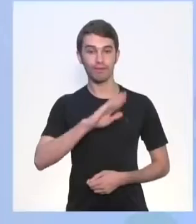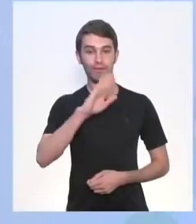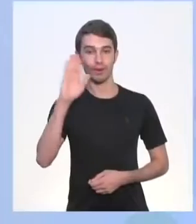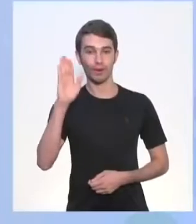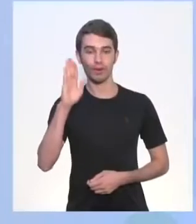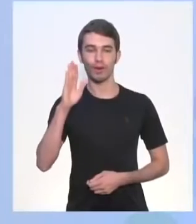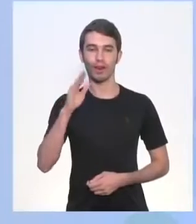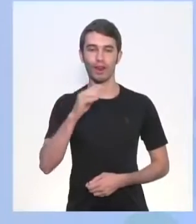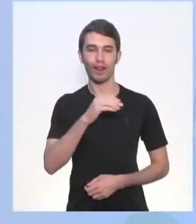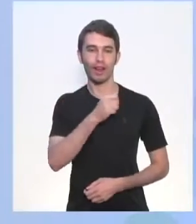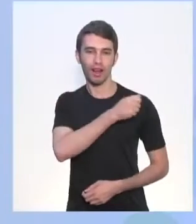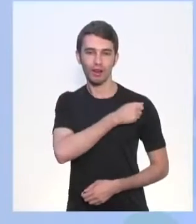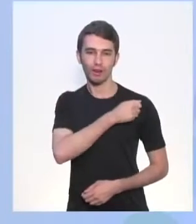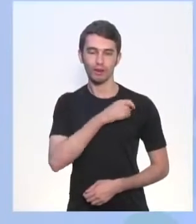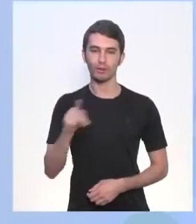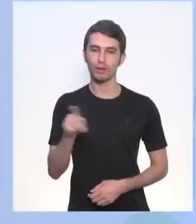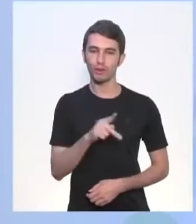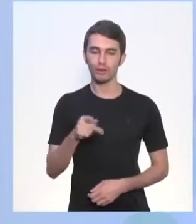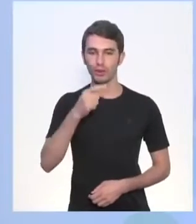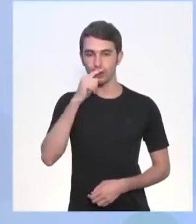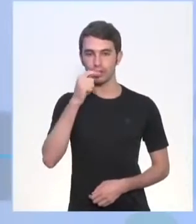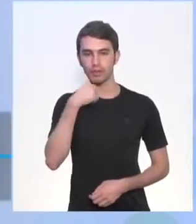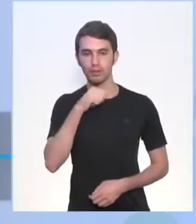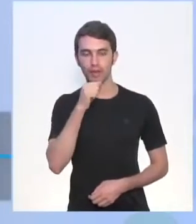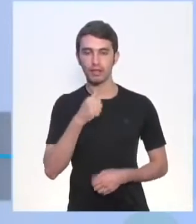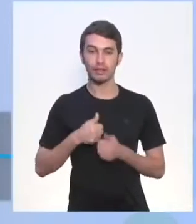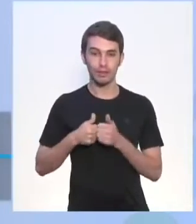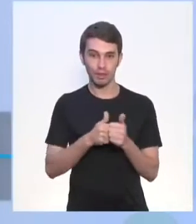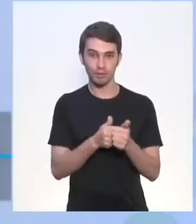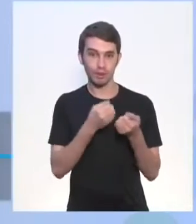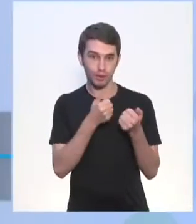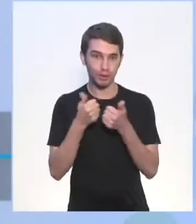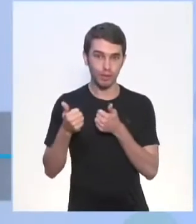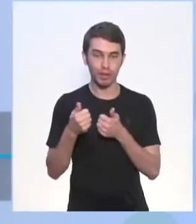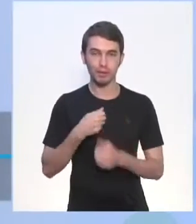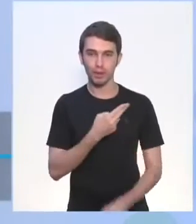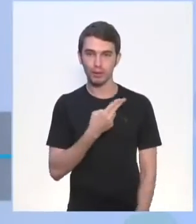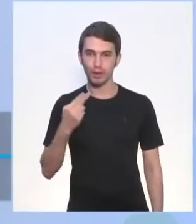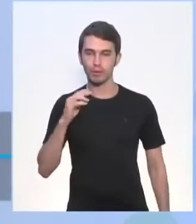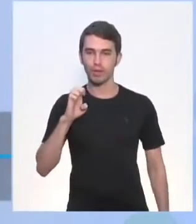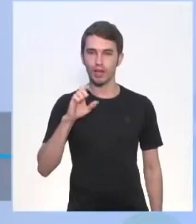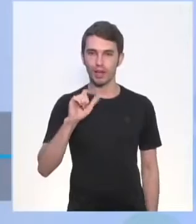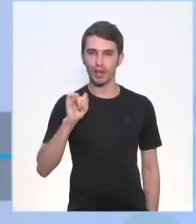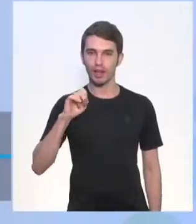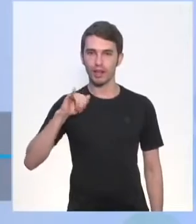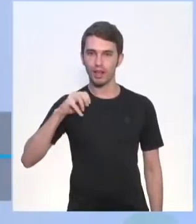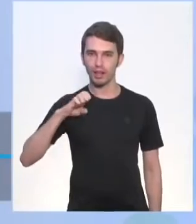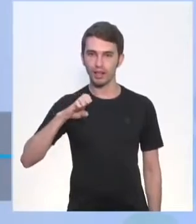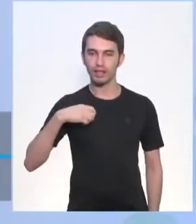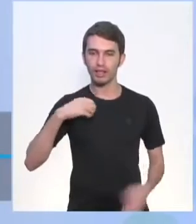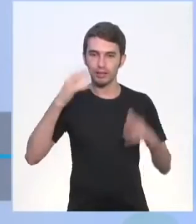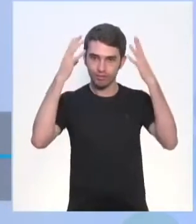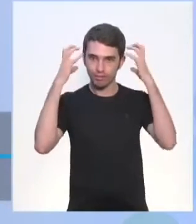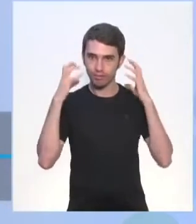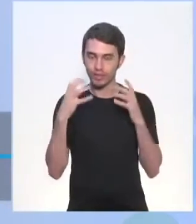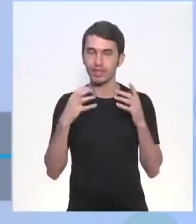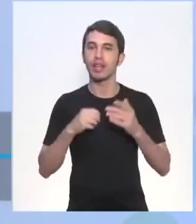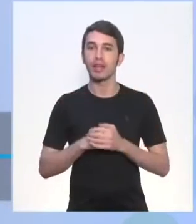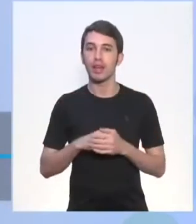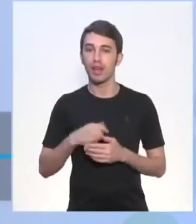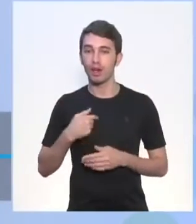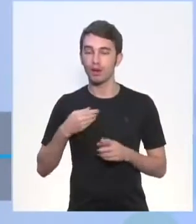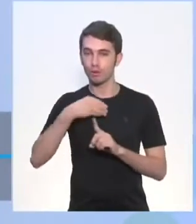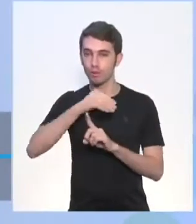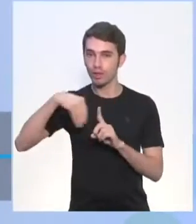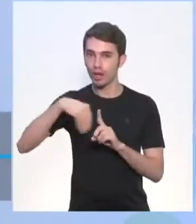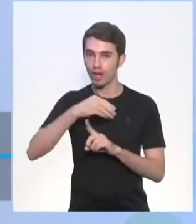Olá, alunos, professores, pais que nos acompanham, tudo bem? Sou a professora Elaine, vou moderar a aula do professor Mauro e